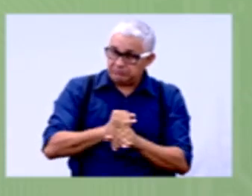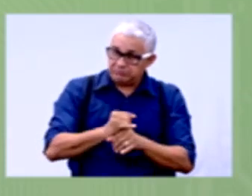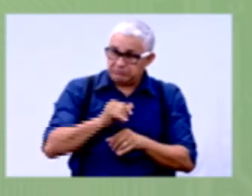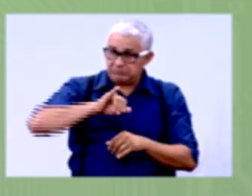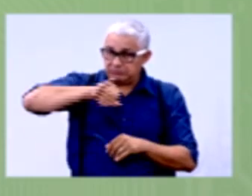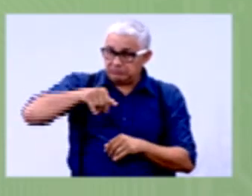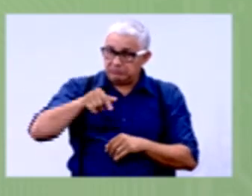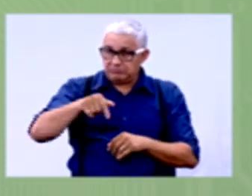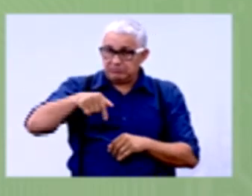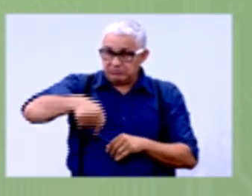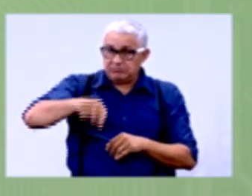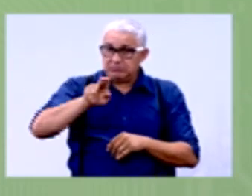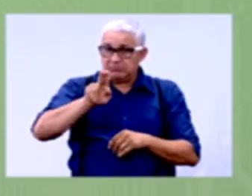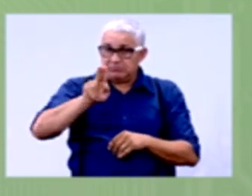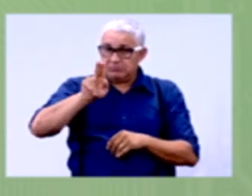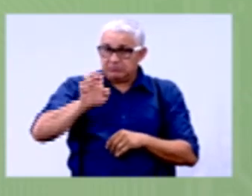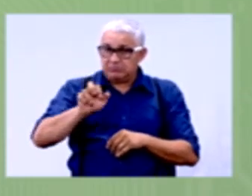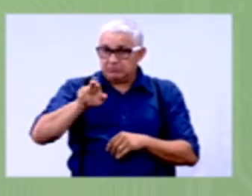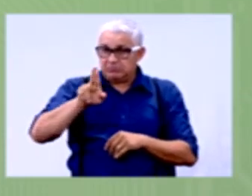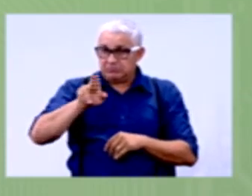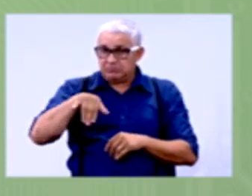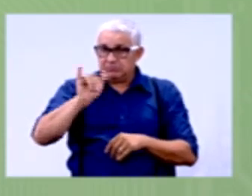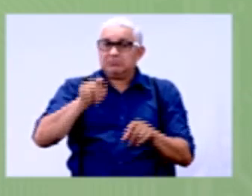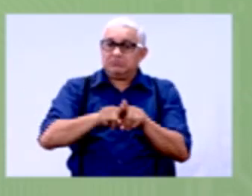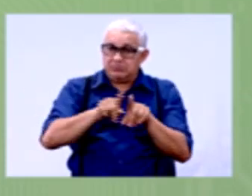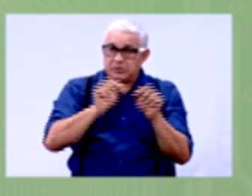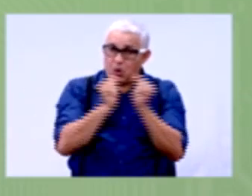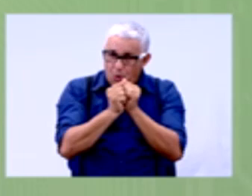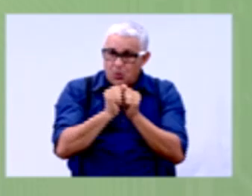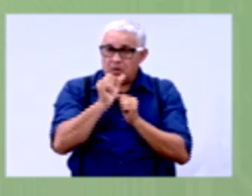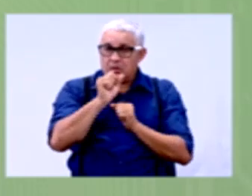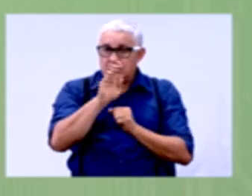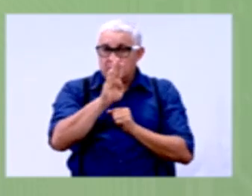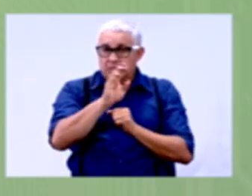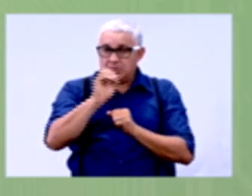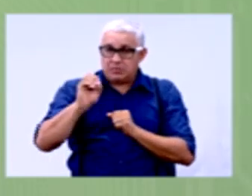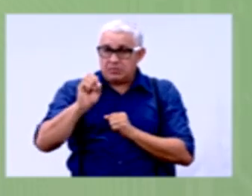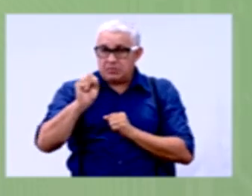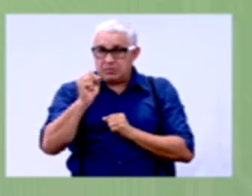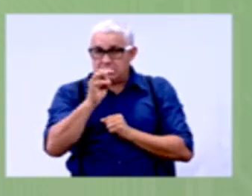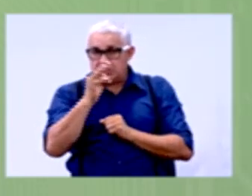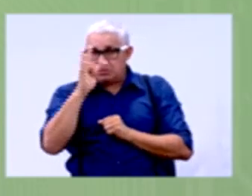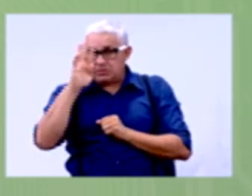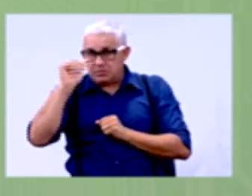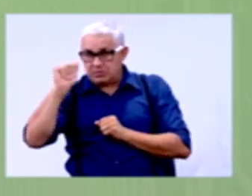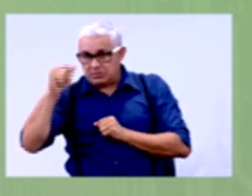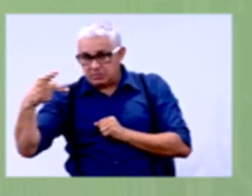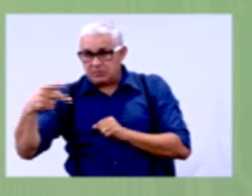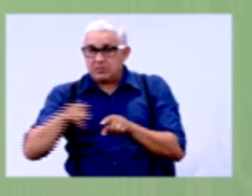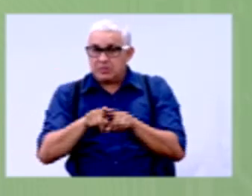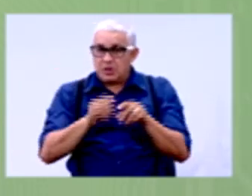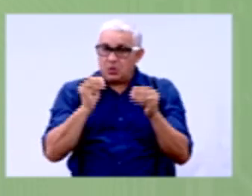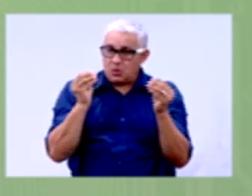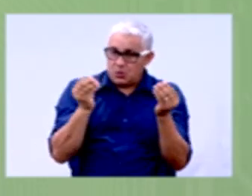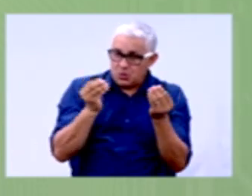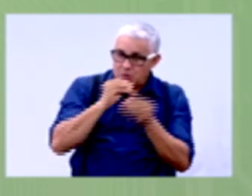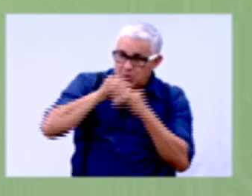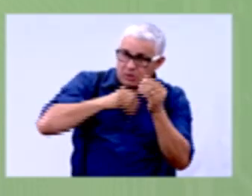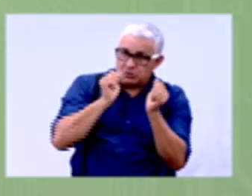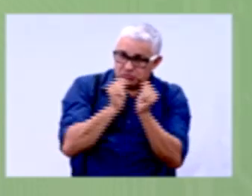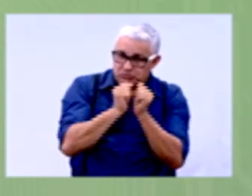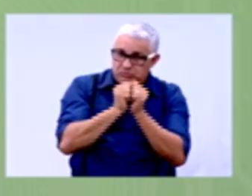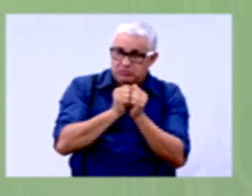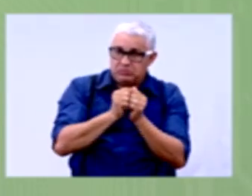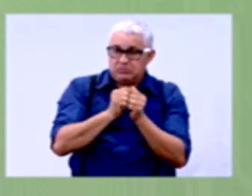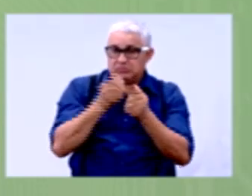jQuery, junto com o Bootstrap, né? Então, aqui dentro desse código aqui a gente vai falar um pouquinho de interação, né? O